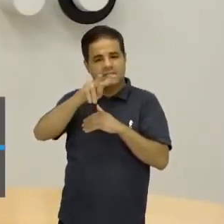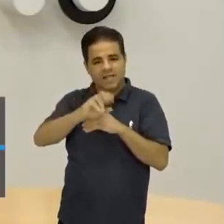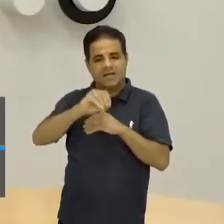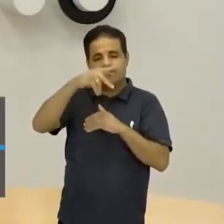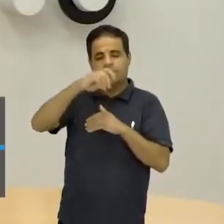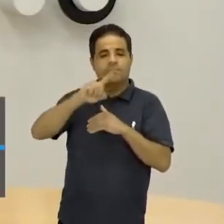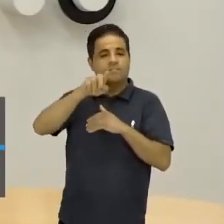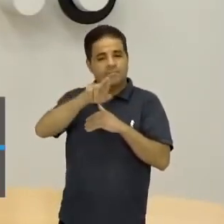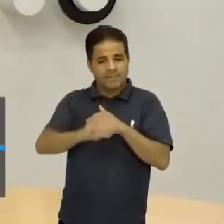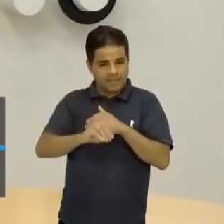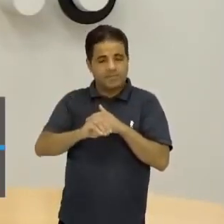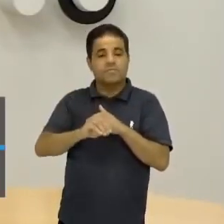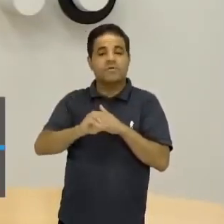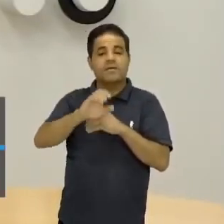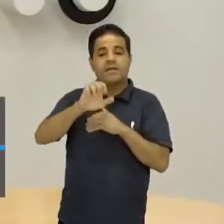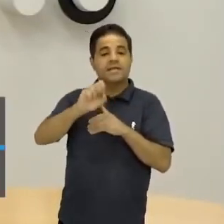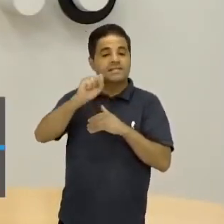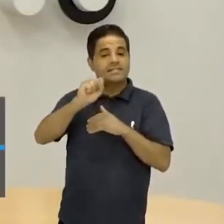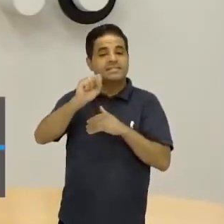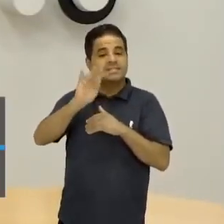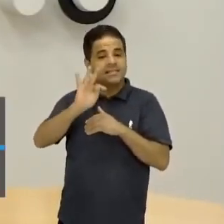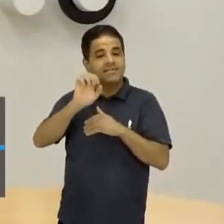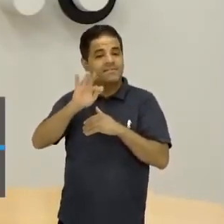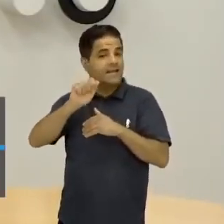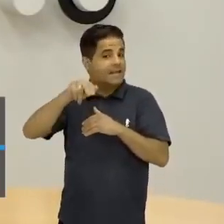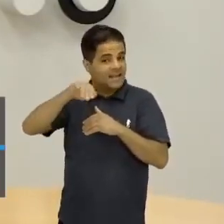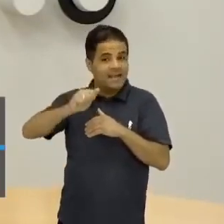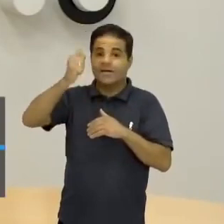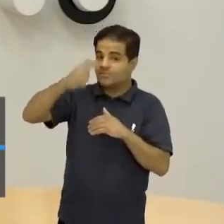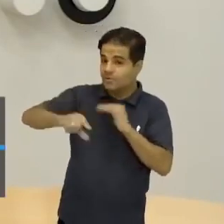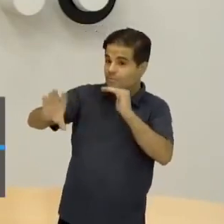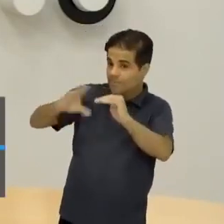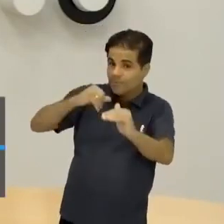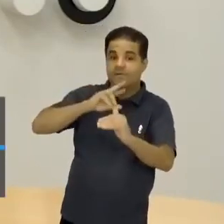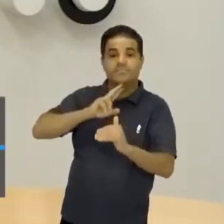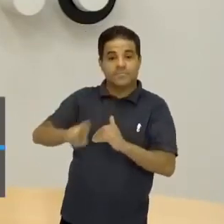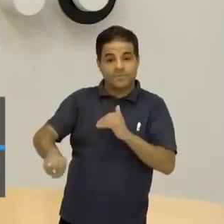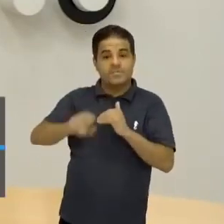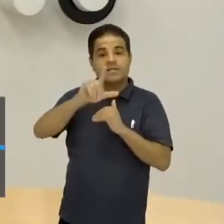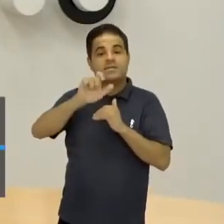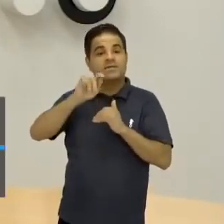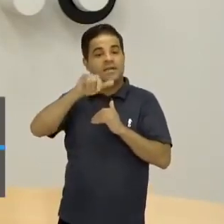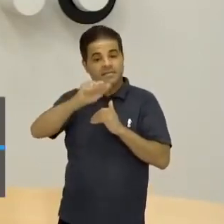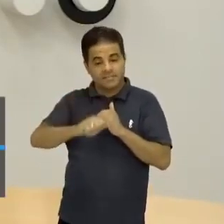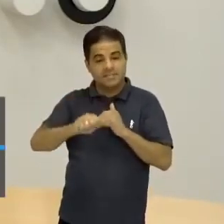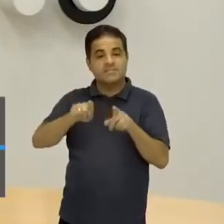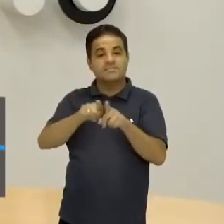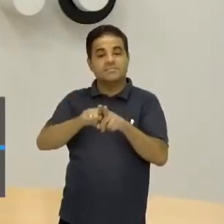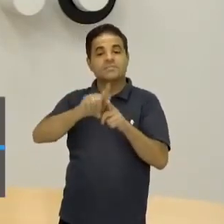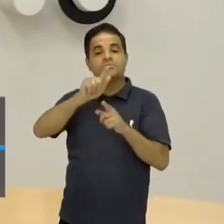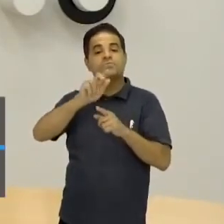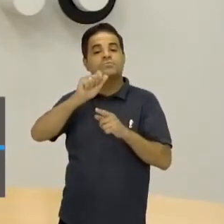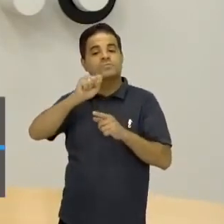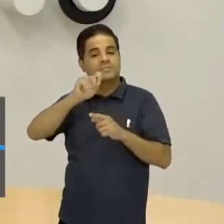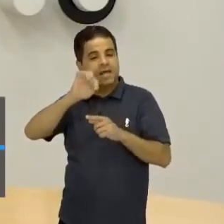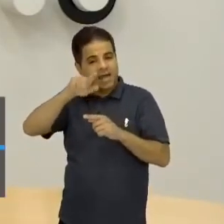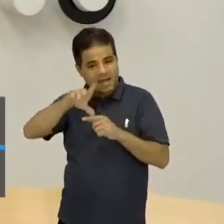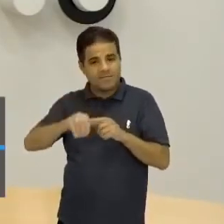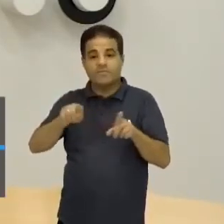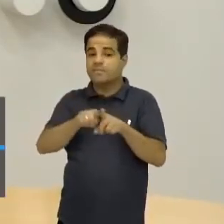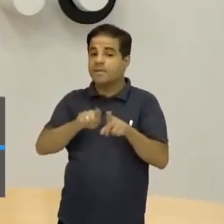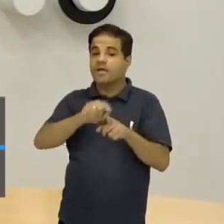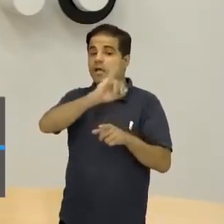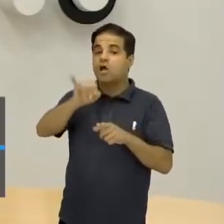Pedro, a Stefanella que mandou de novo também a resposta, a Letícia e o Gustavo também, e